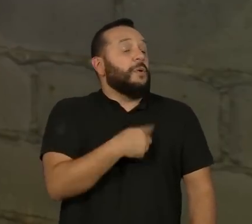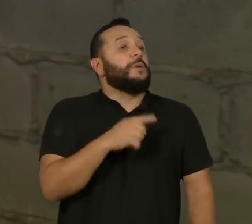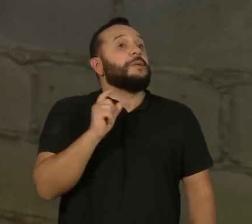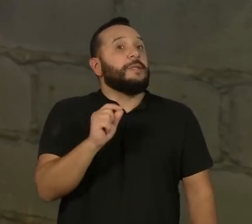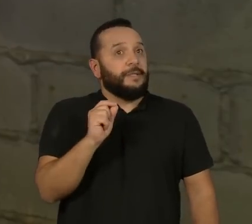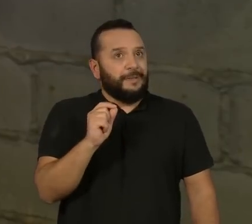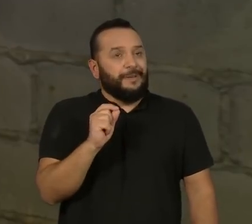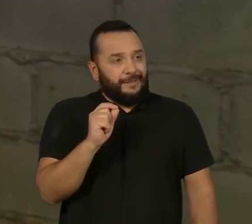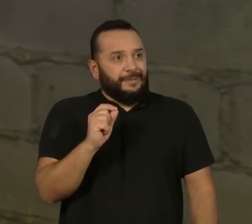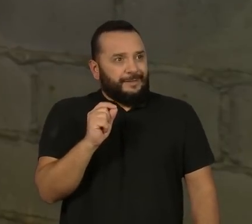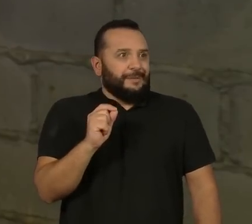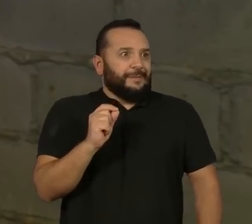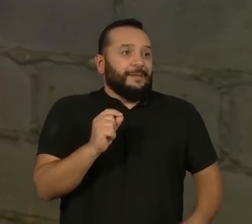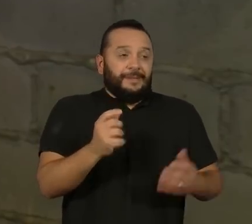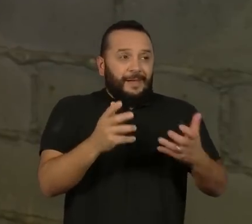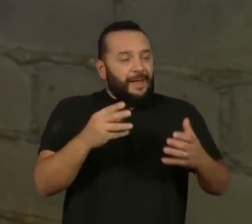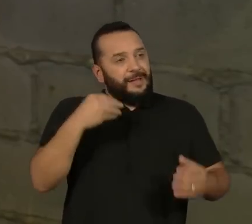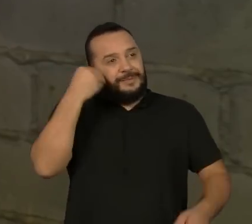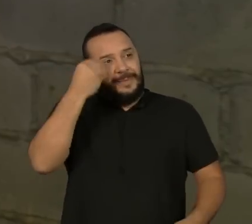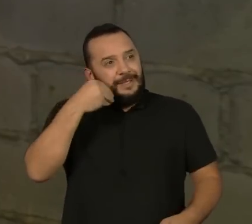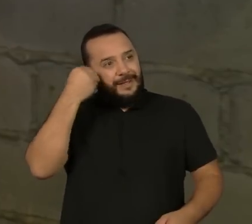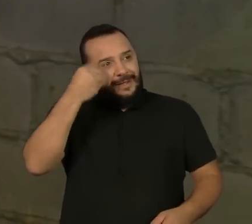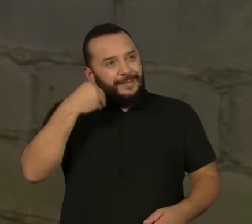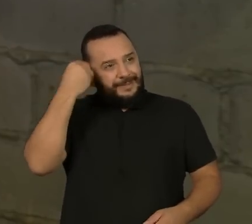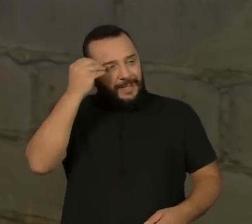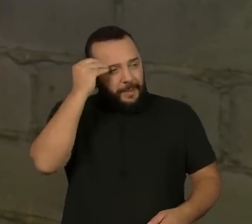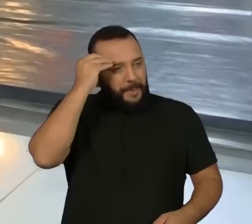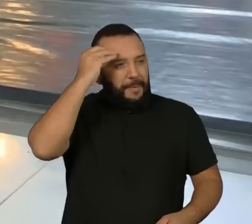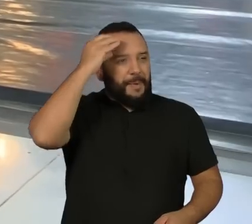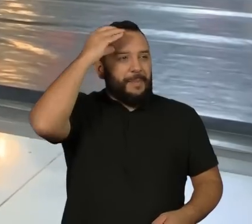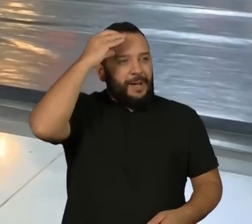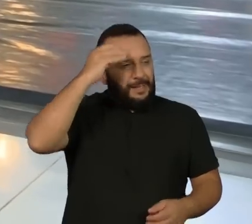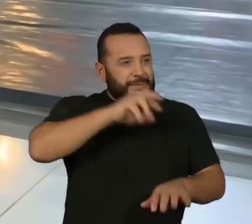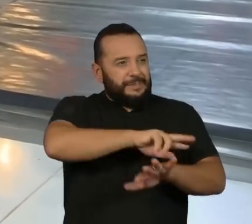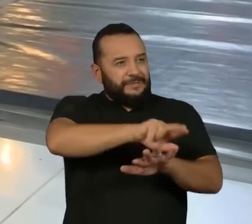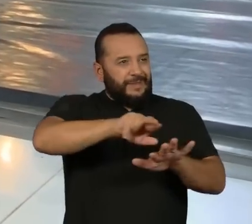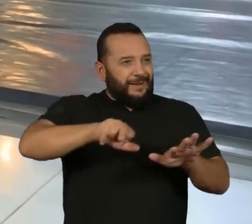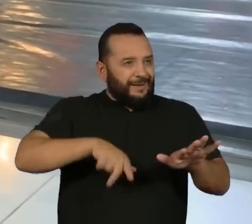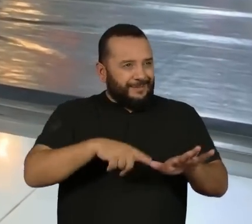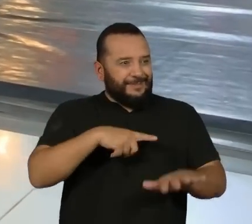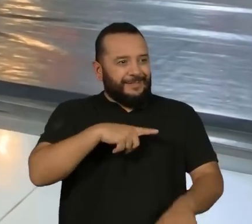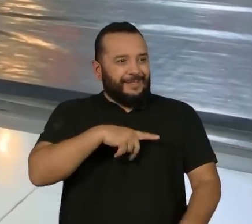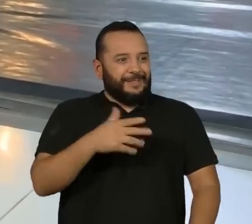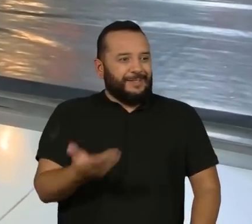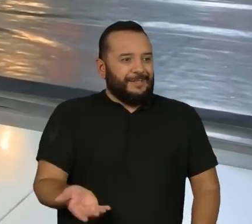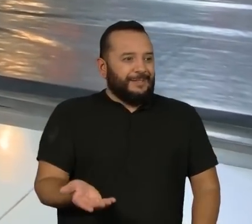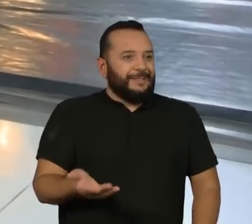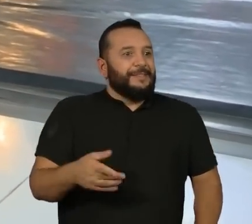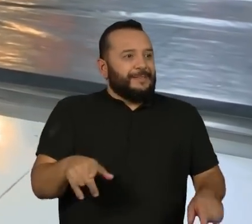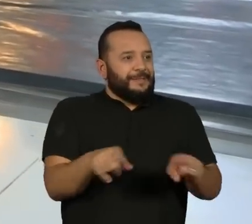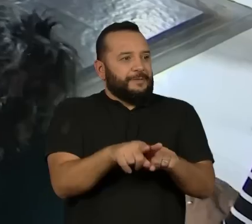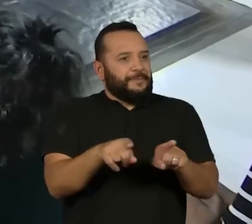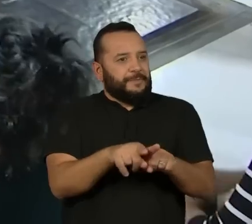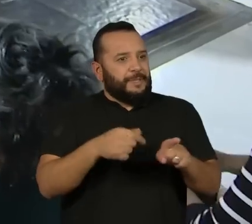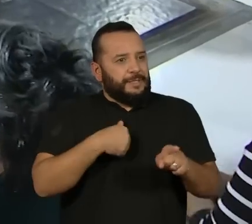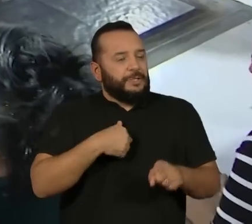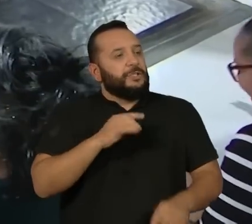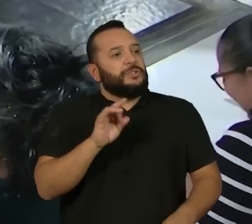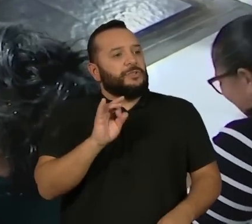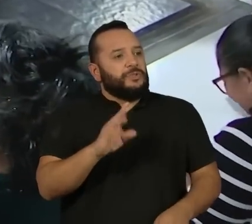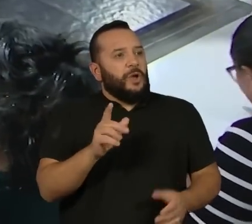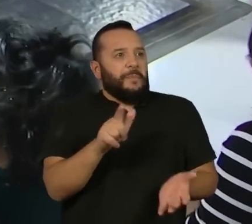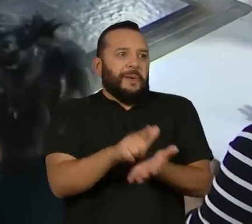defender uma quantidade de experiências amplificadas, diversas, complexas. Então, se a gente fica só na folha e